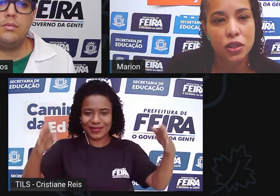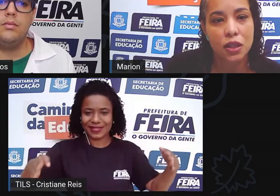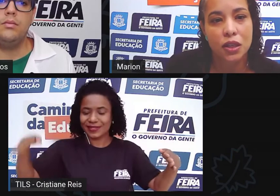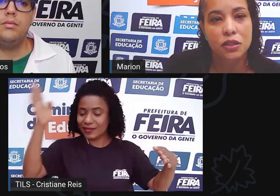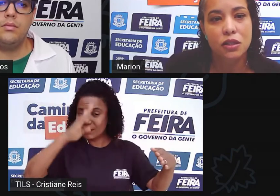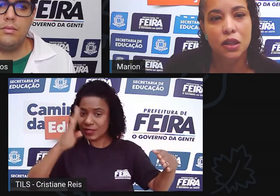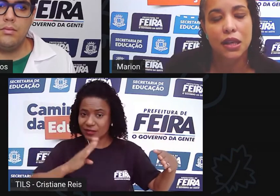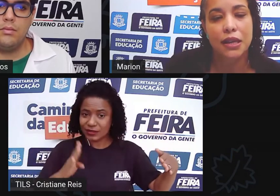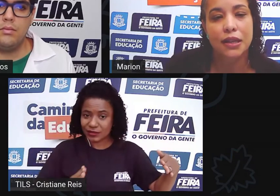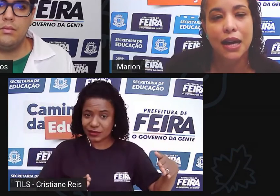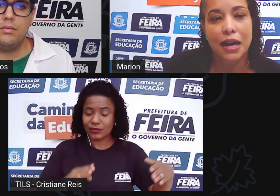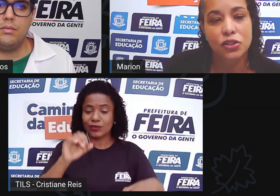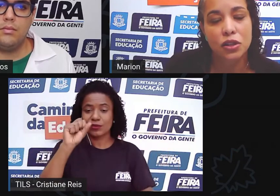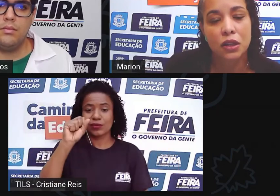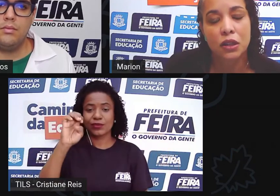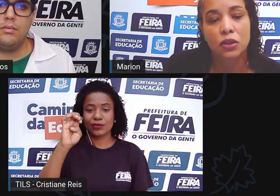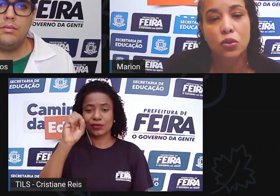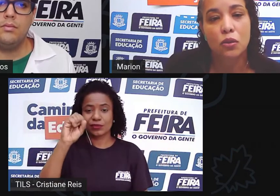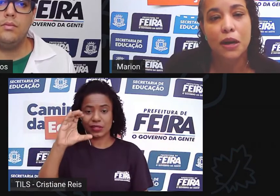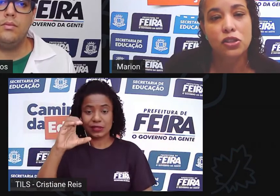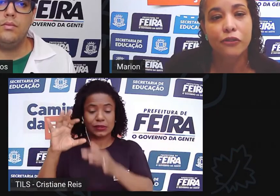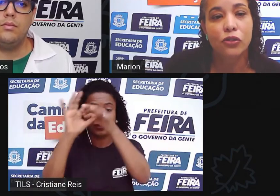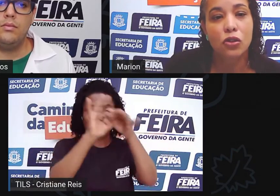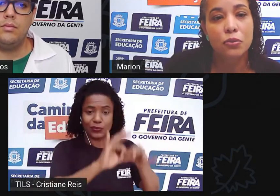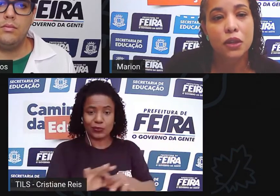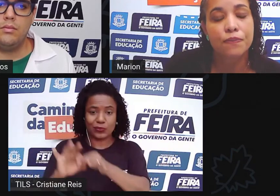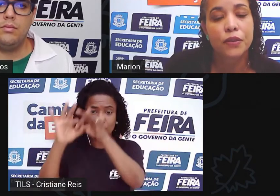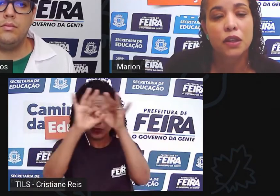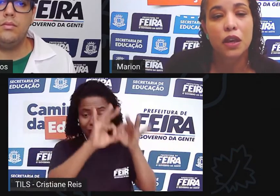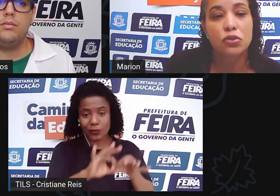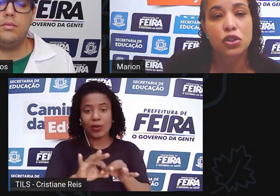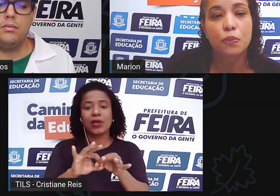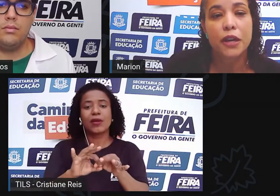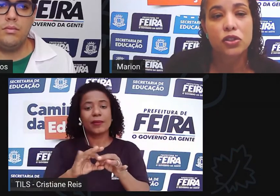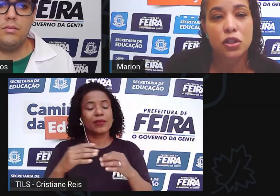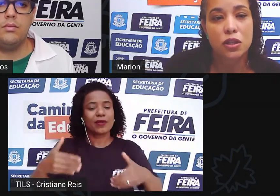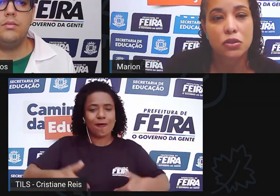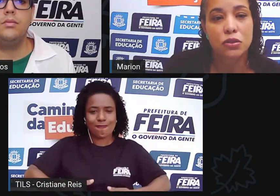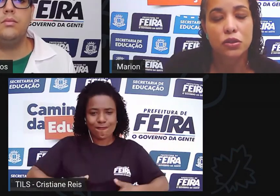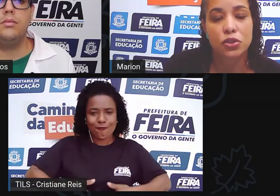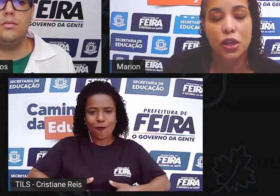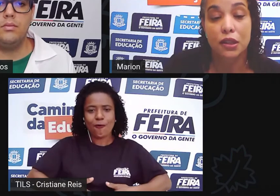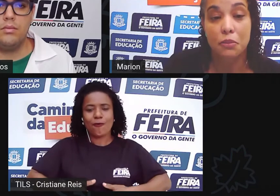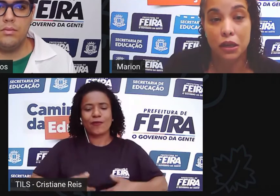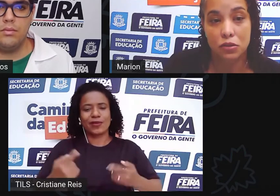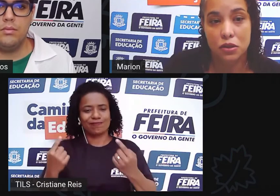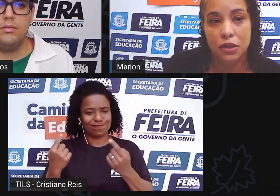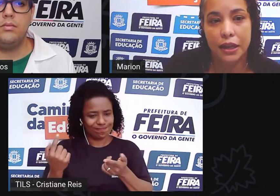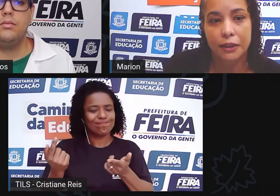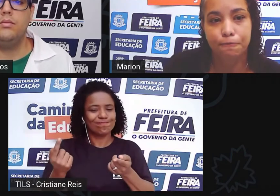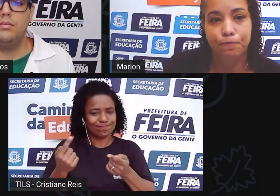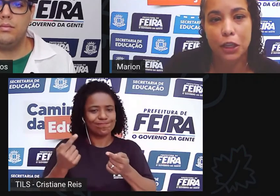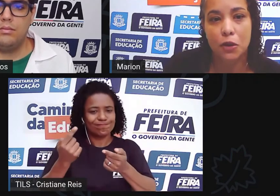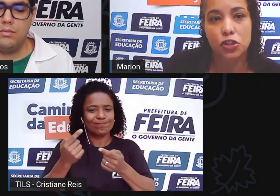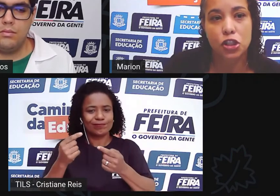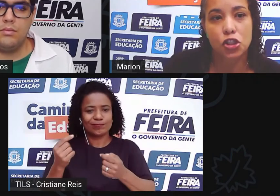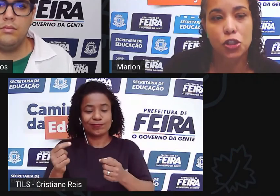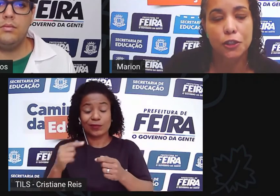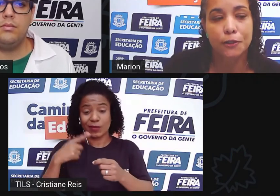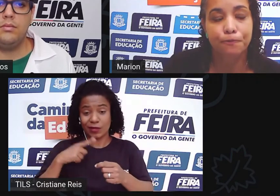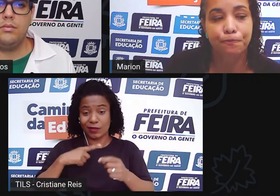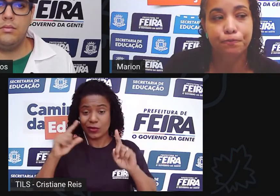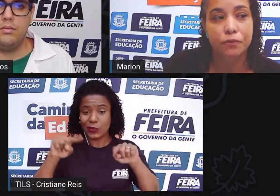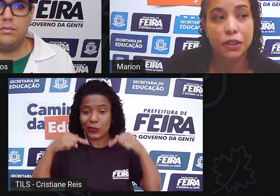rede de solidariedade no combate à fome e ao desperdício de alimentos, né? Então, a